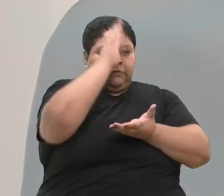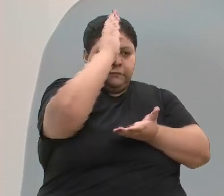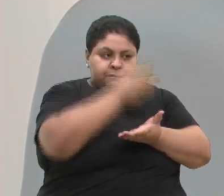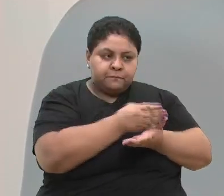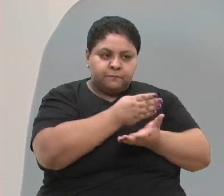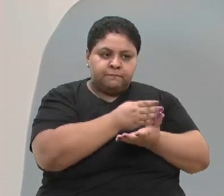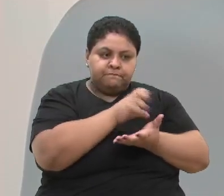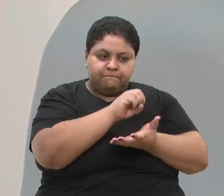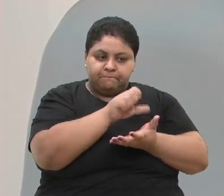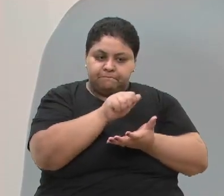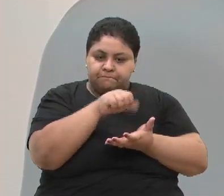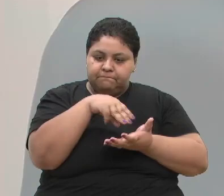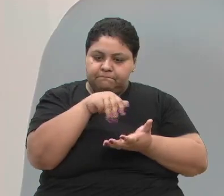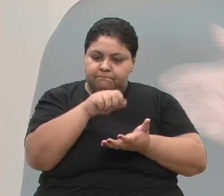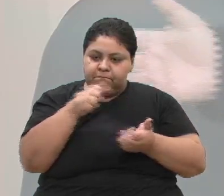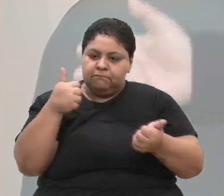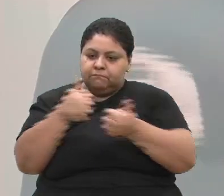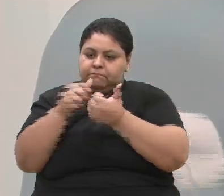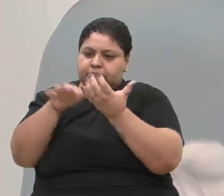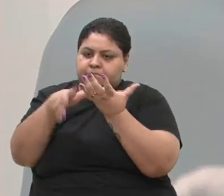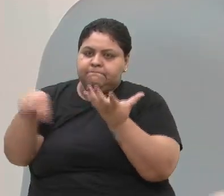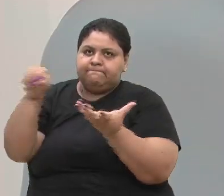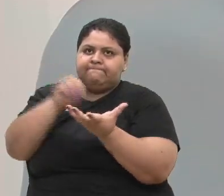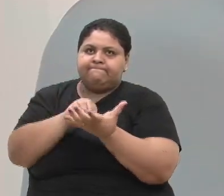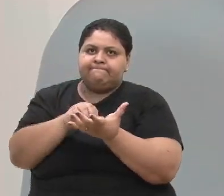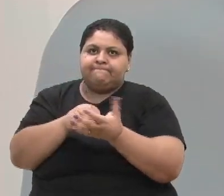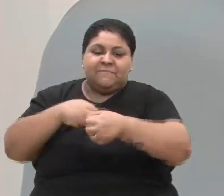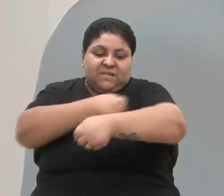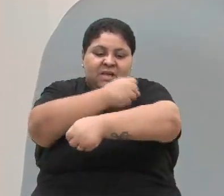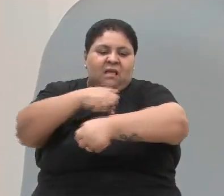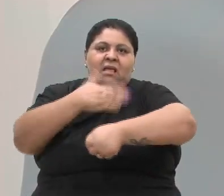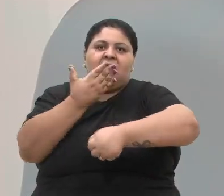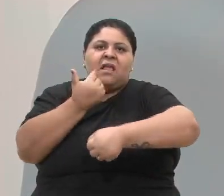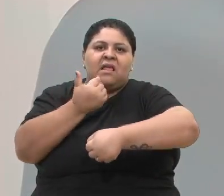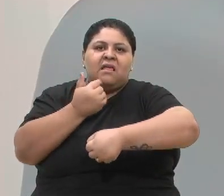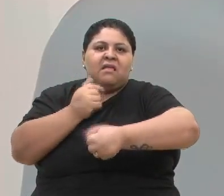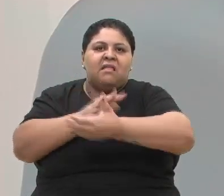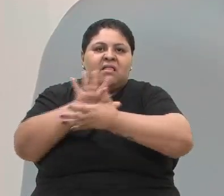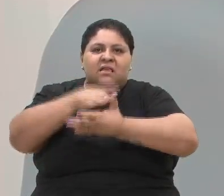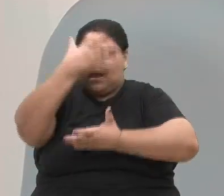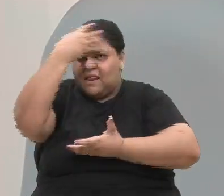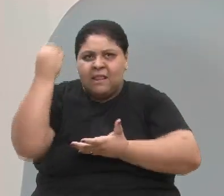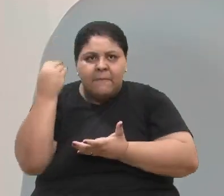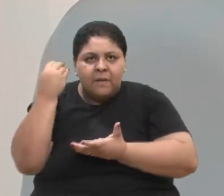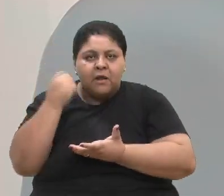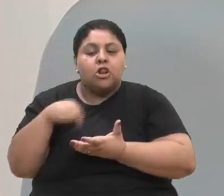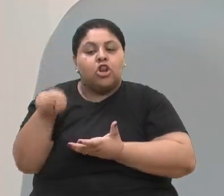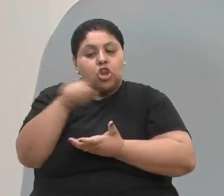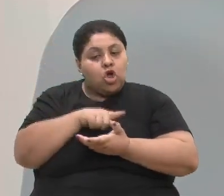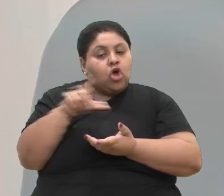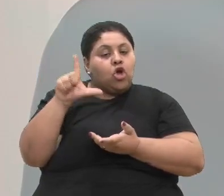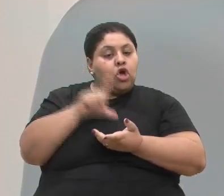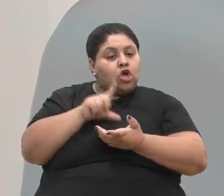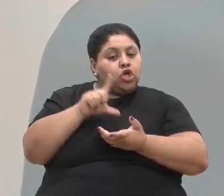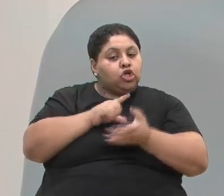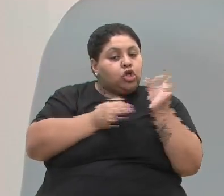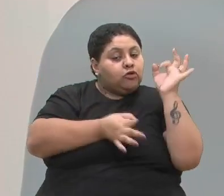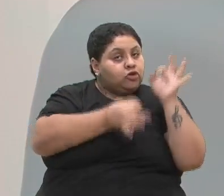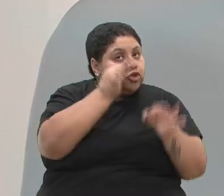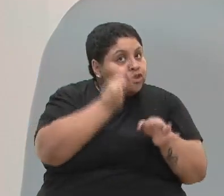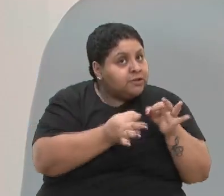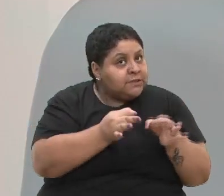e Codeca. As merendeiras ninguém lembra de quanto nós tivemos ações